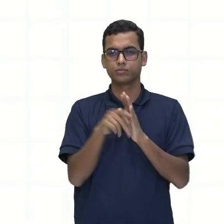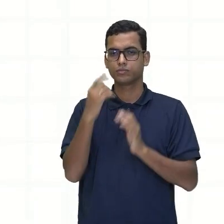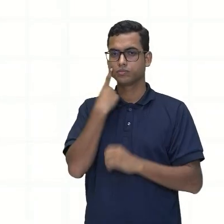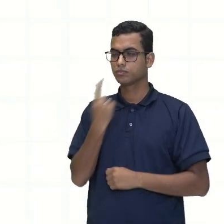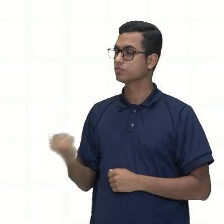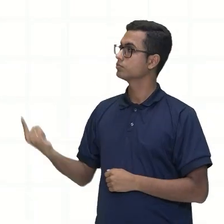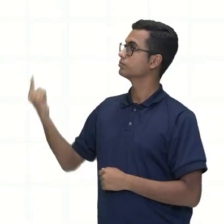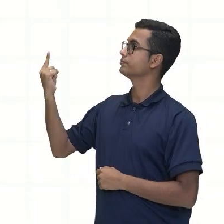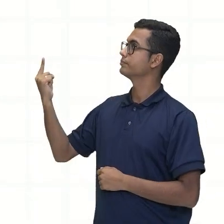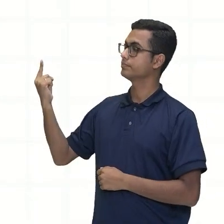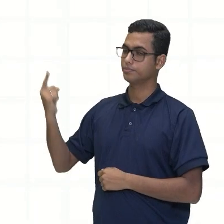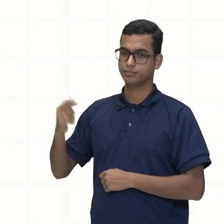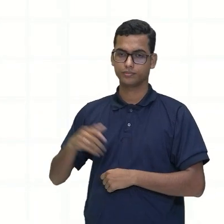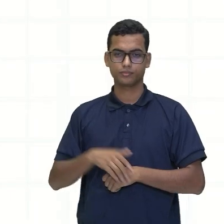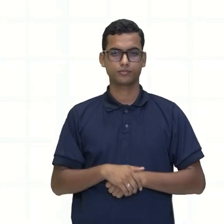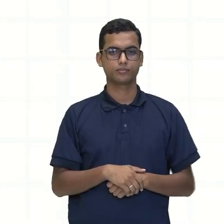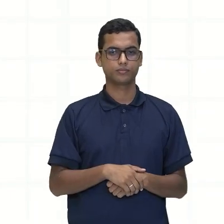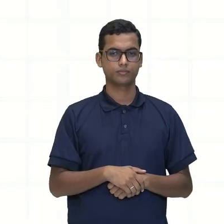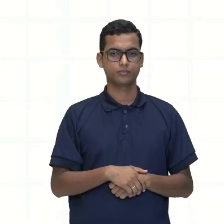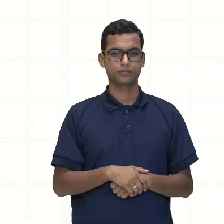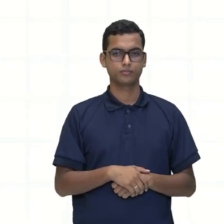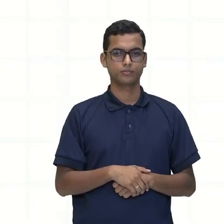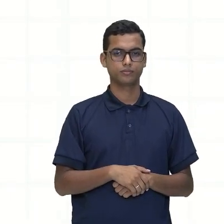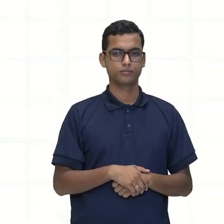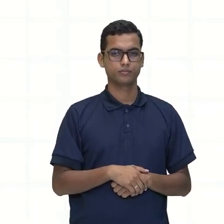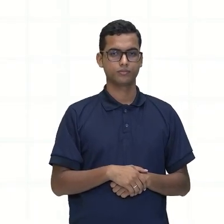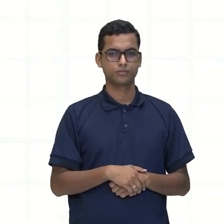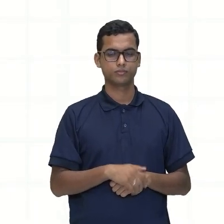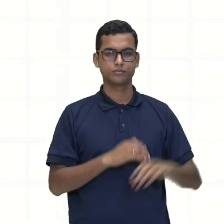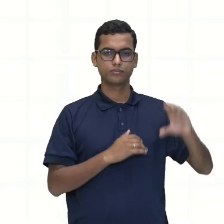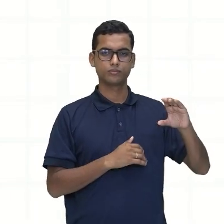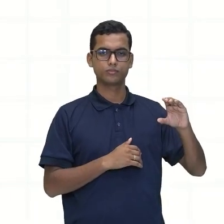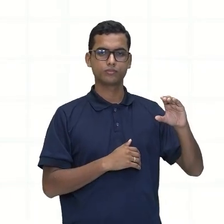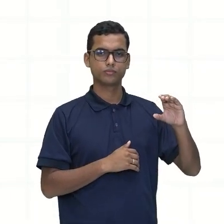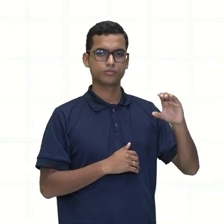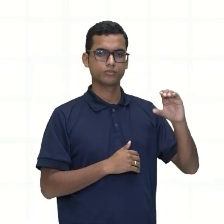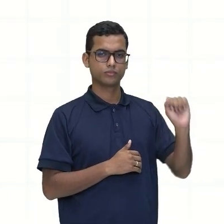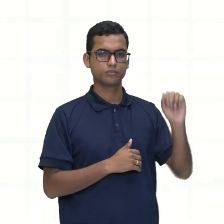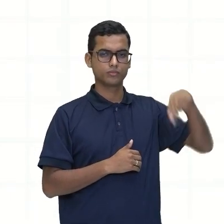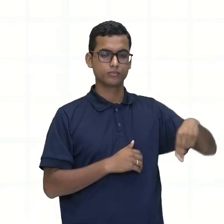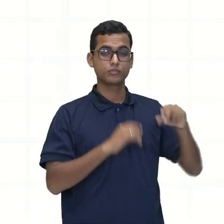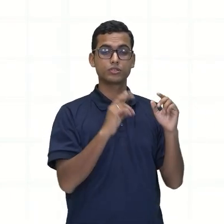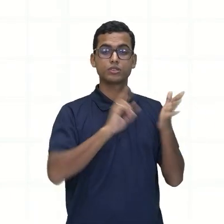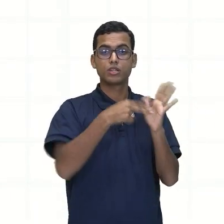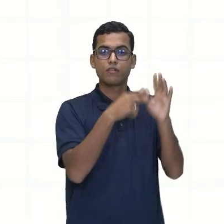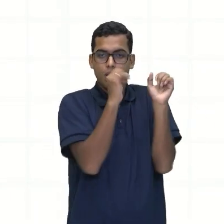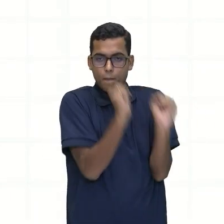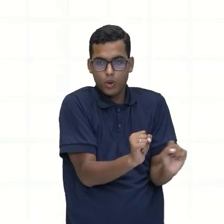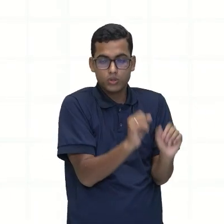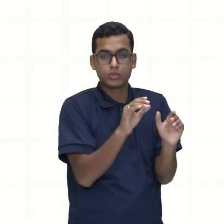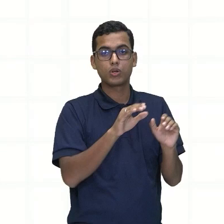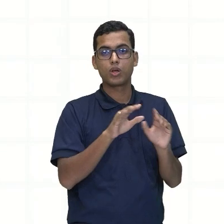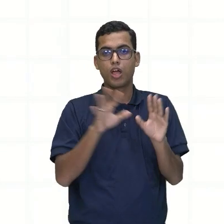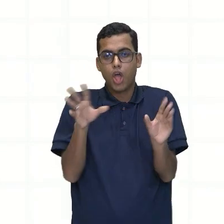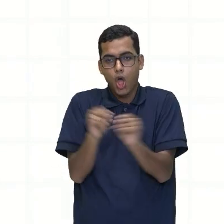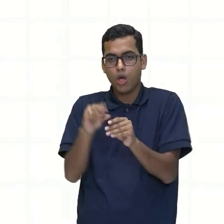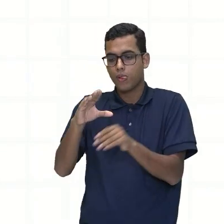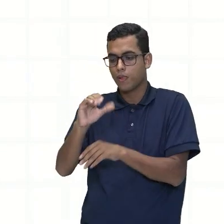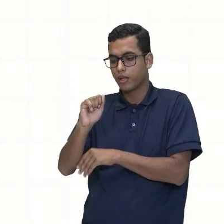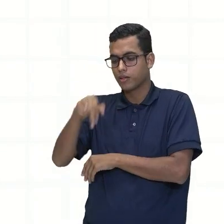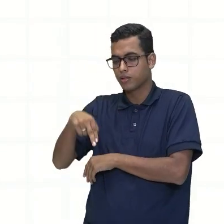O can't significa posso, junto com not, na sua forma abreviada can't, vai significar não posso. Eu não